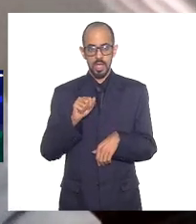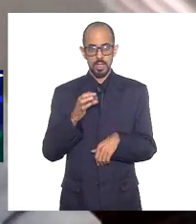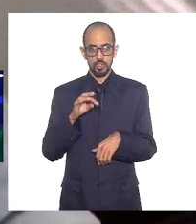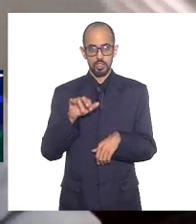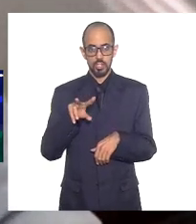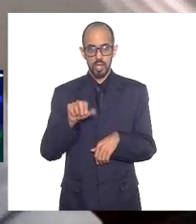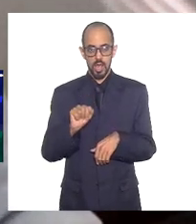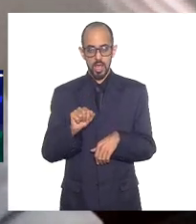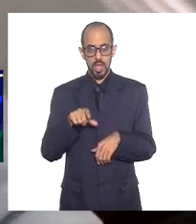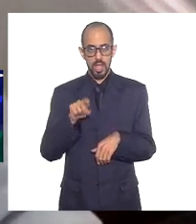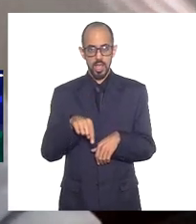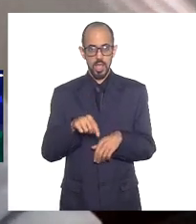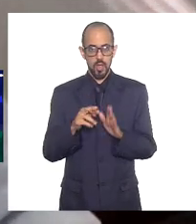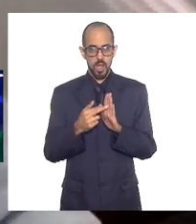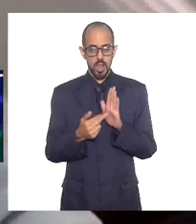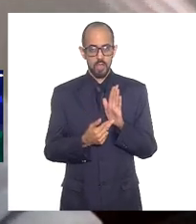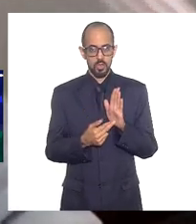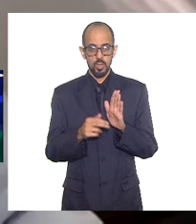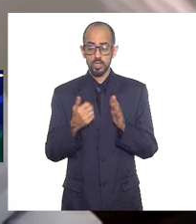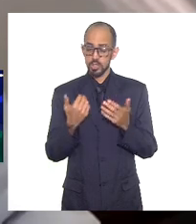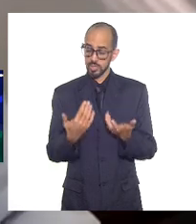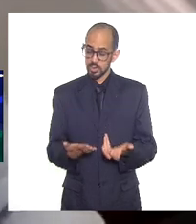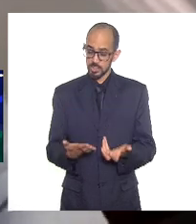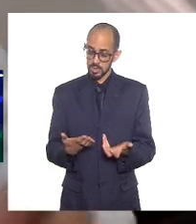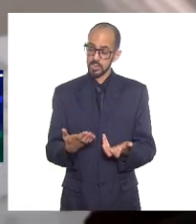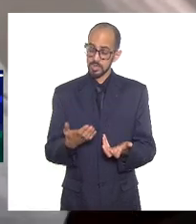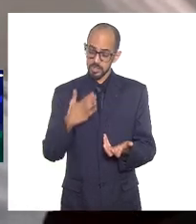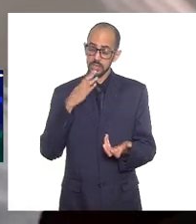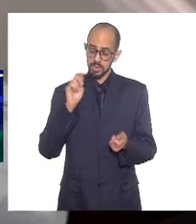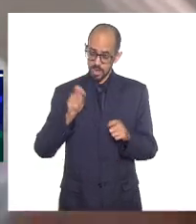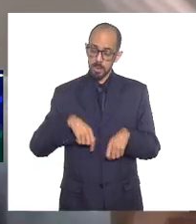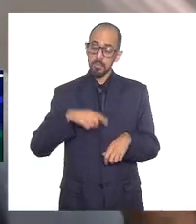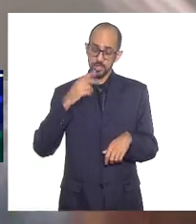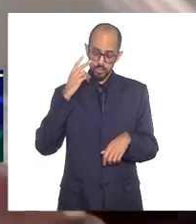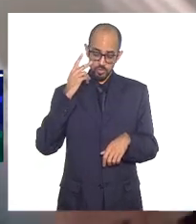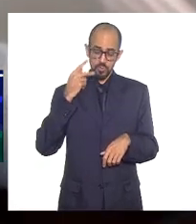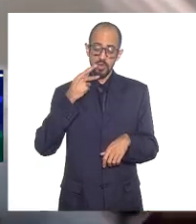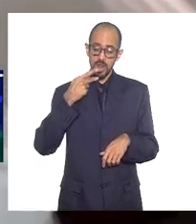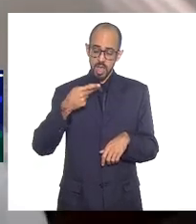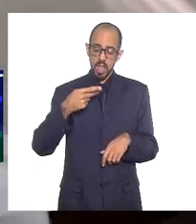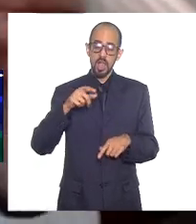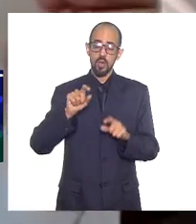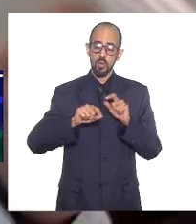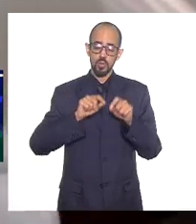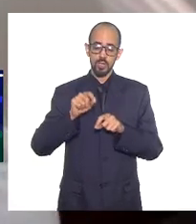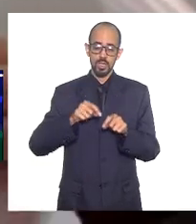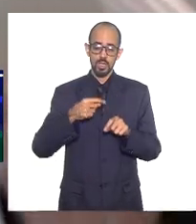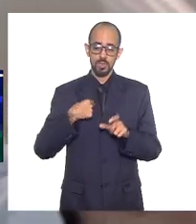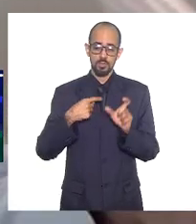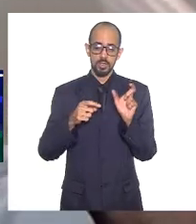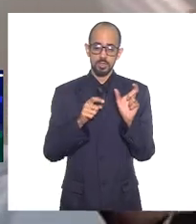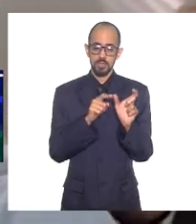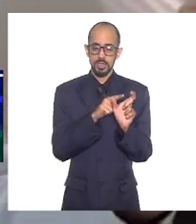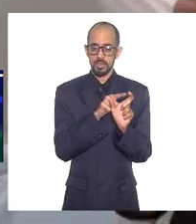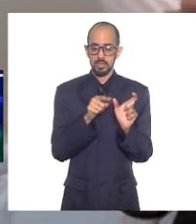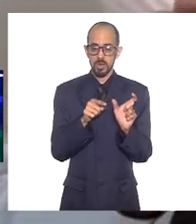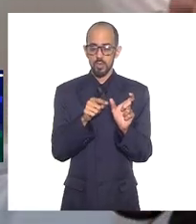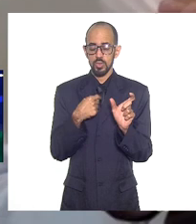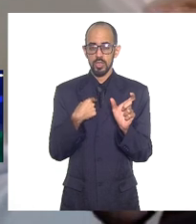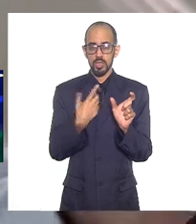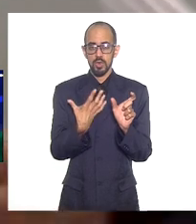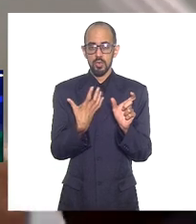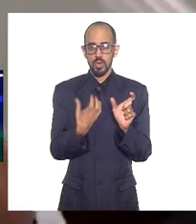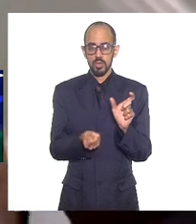podemos, sim, dizer que a violência religiosa, a intolerância religiosa, aliás, expressão que eu deploro cada vez mais,